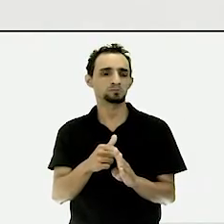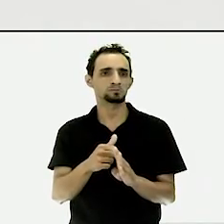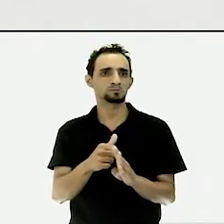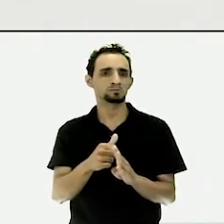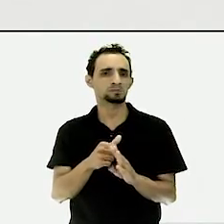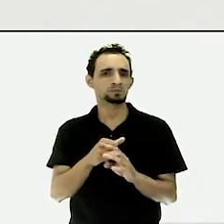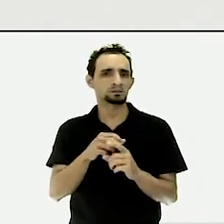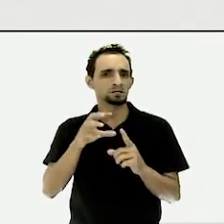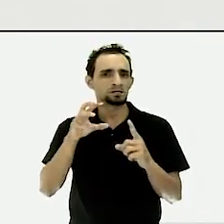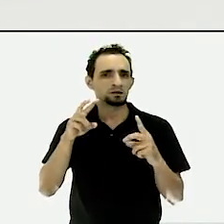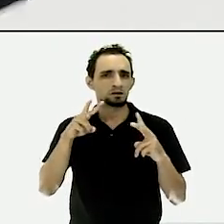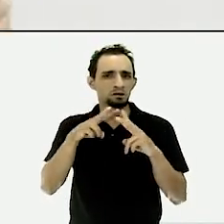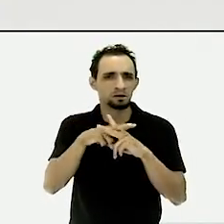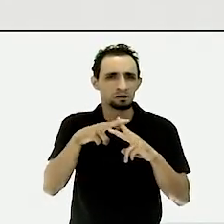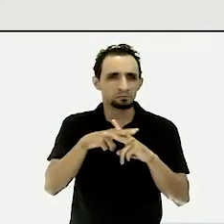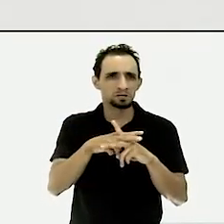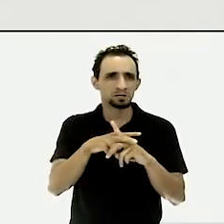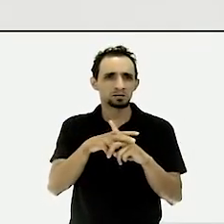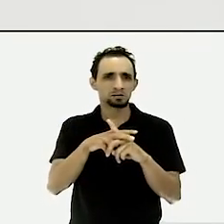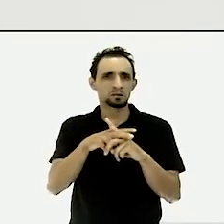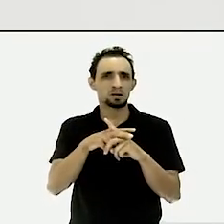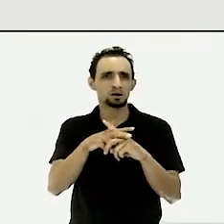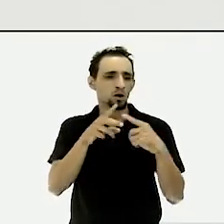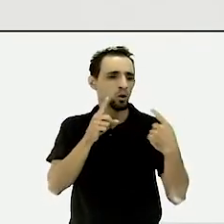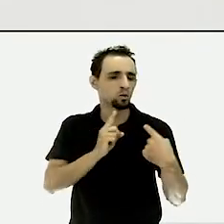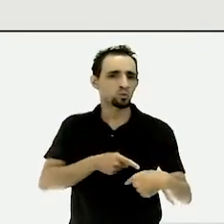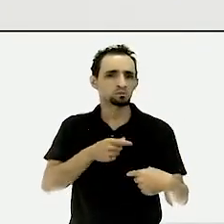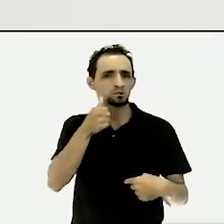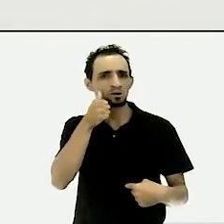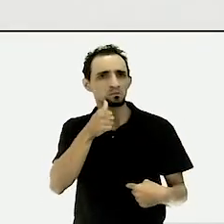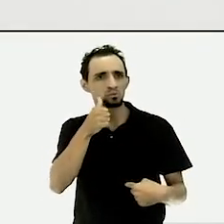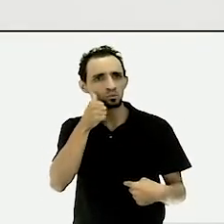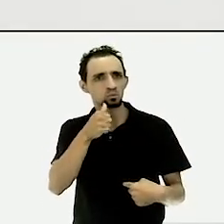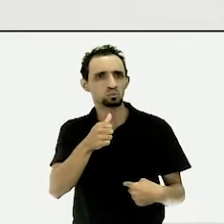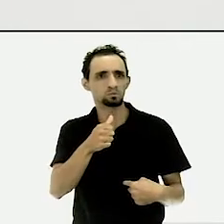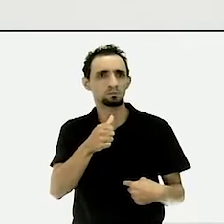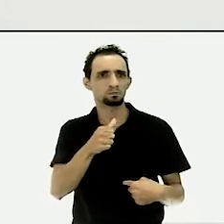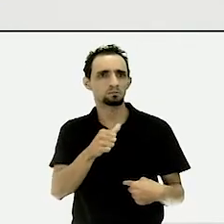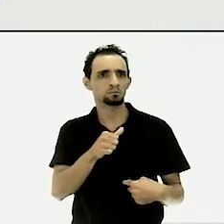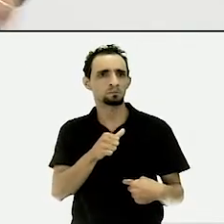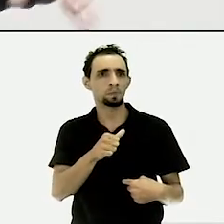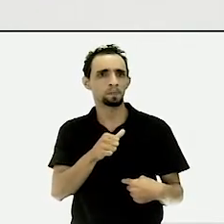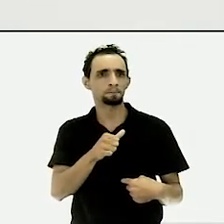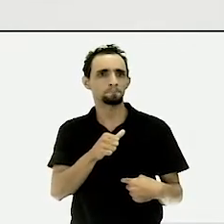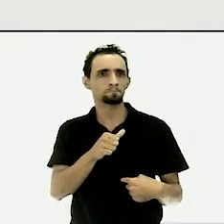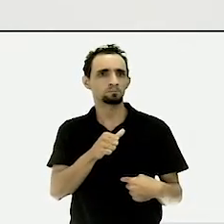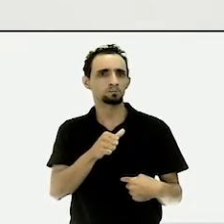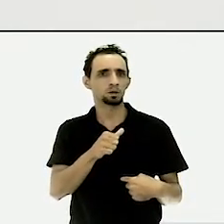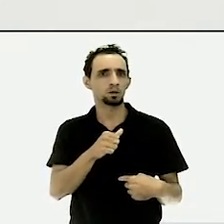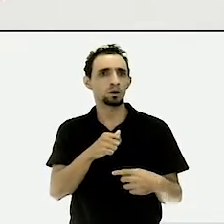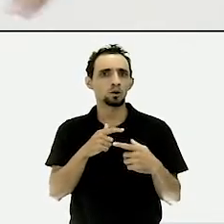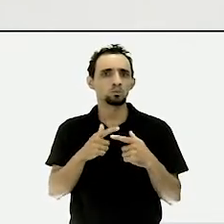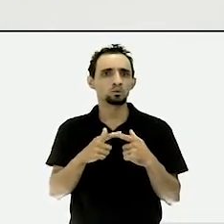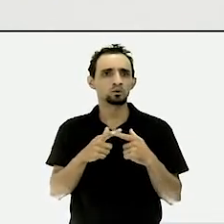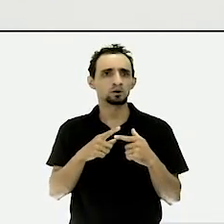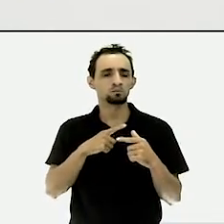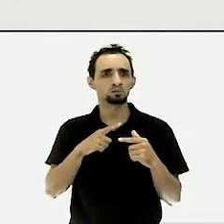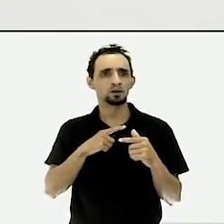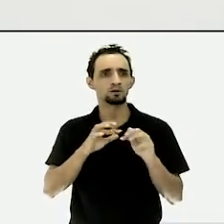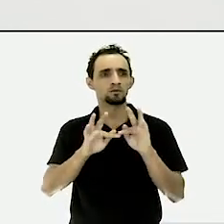a tentativa contra uma mulher. Então, cai por terra qualquer fundamento hoje de